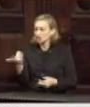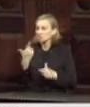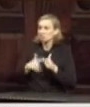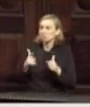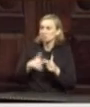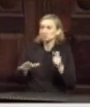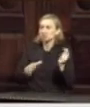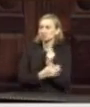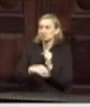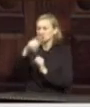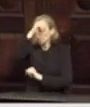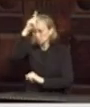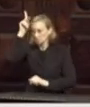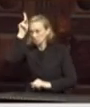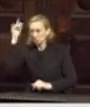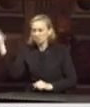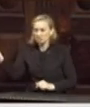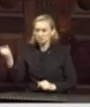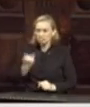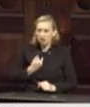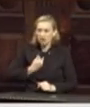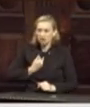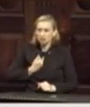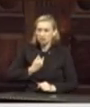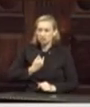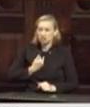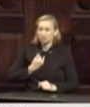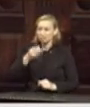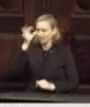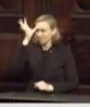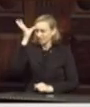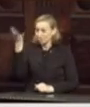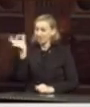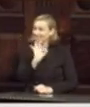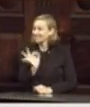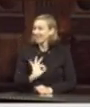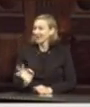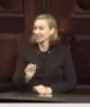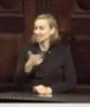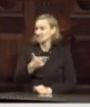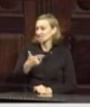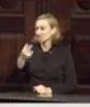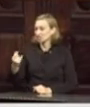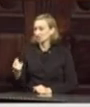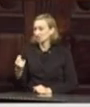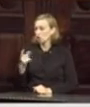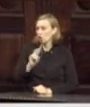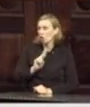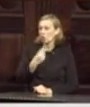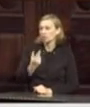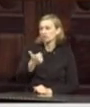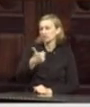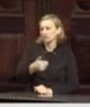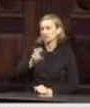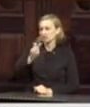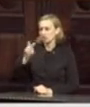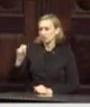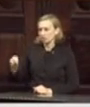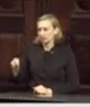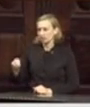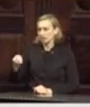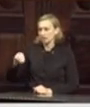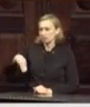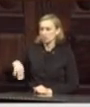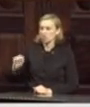segurança pública, que são reais, mas que não vão ser resolvidos com 120, 150 milhões. O que de fato está em